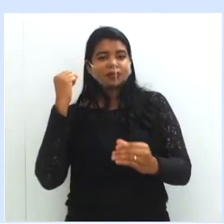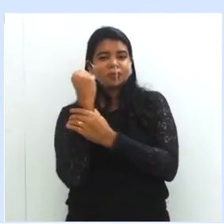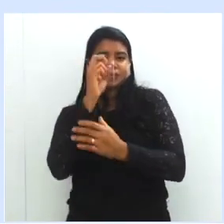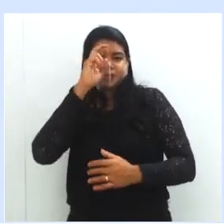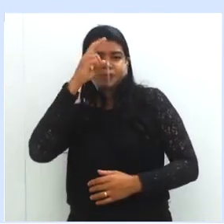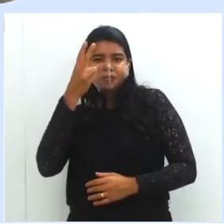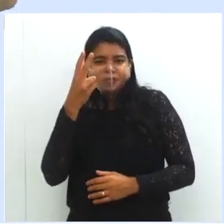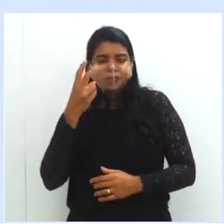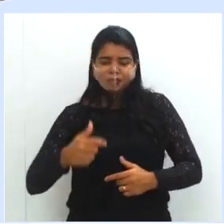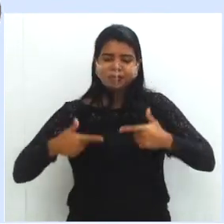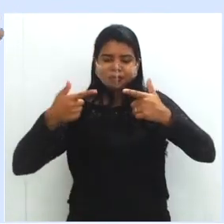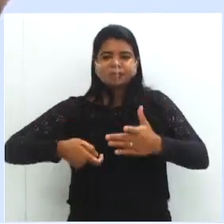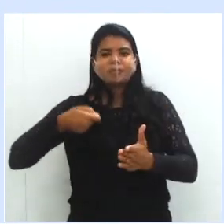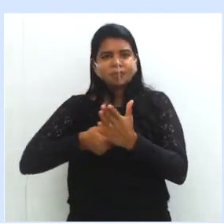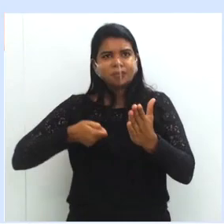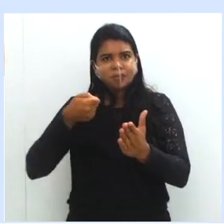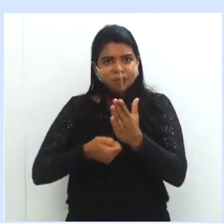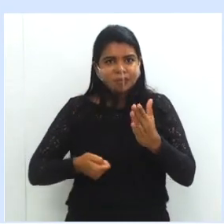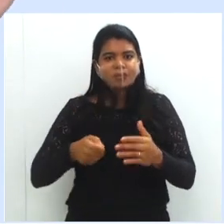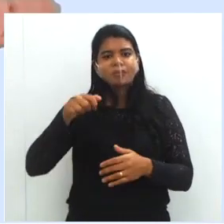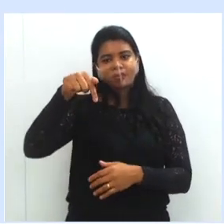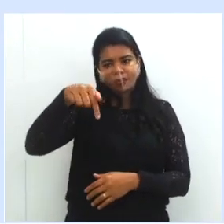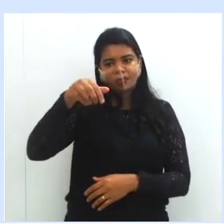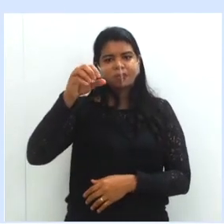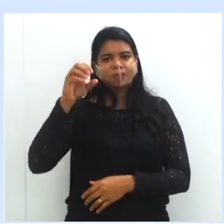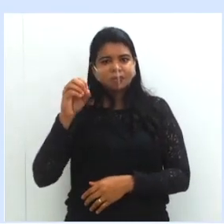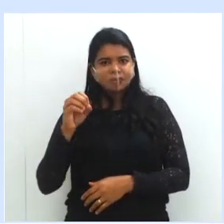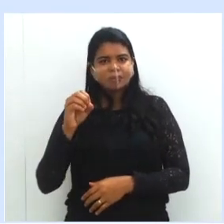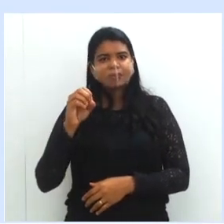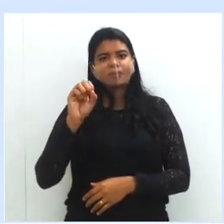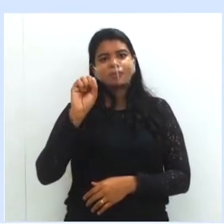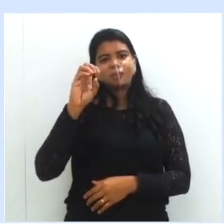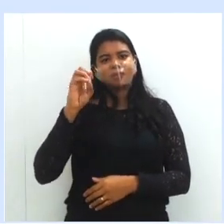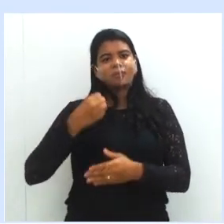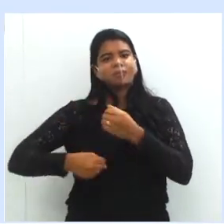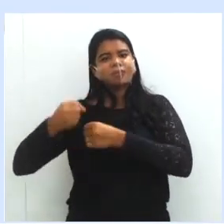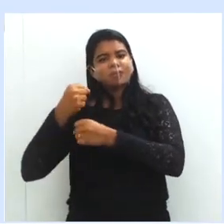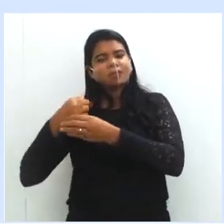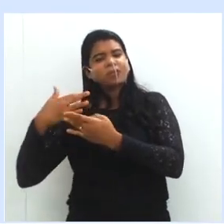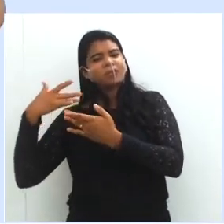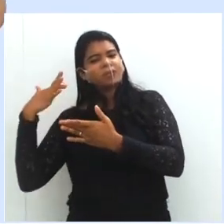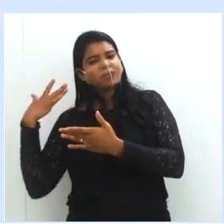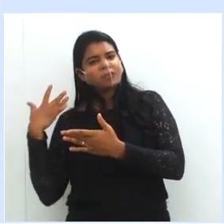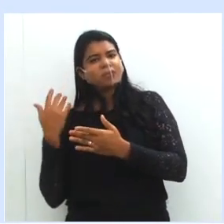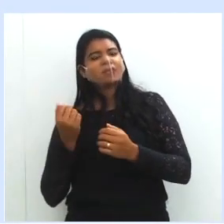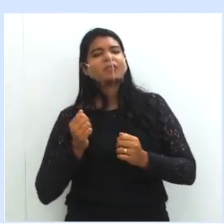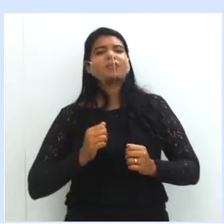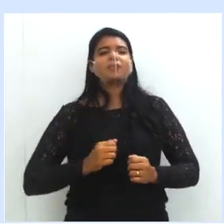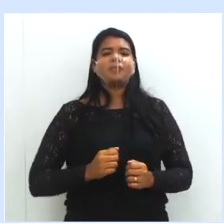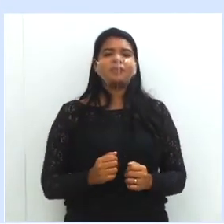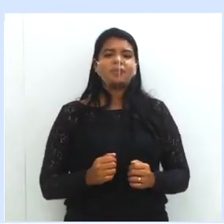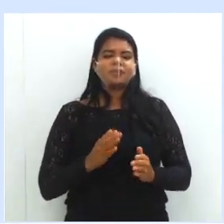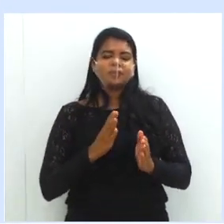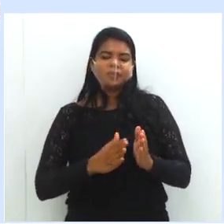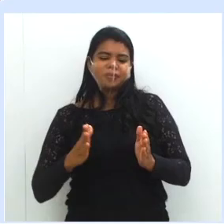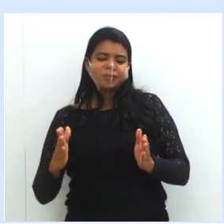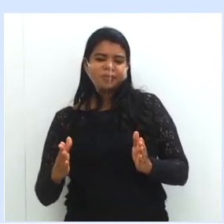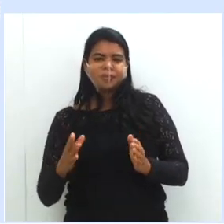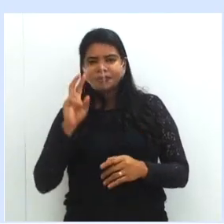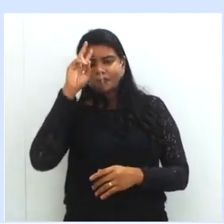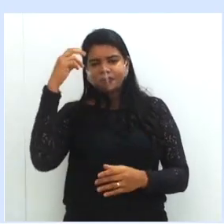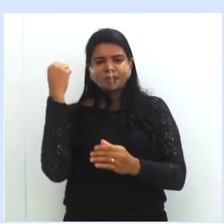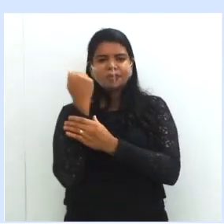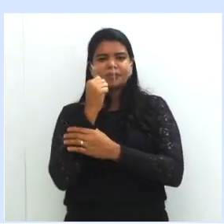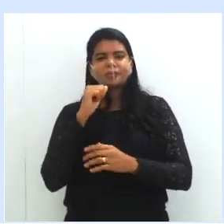ganhar força em 70 e 80. Começa em 50 e 70 e 80